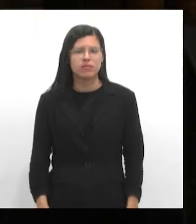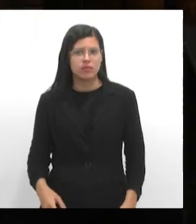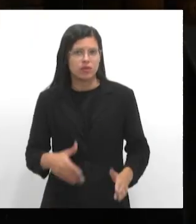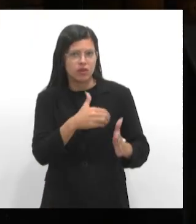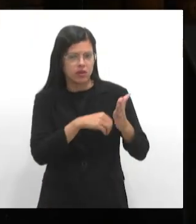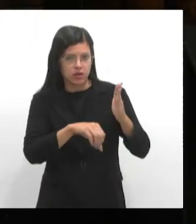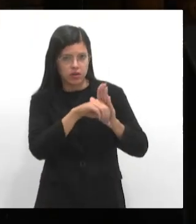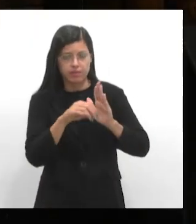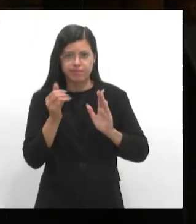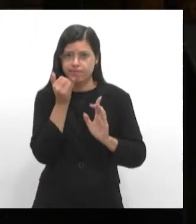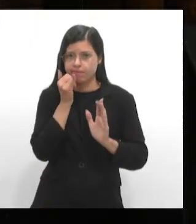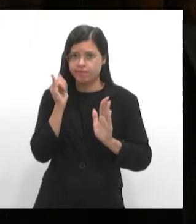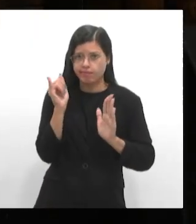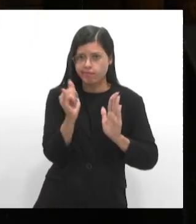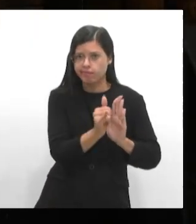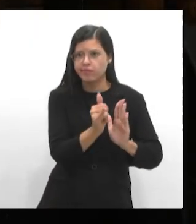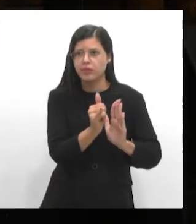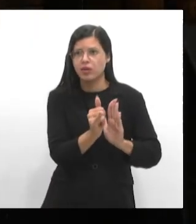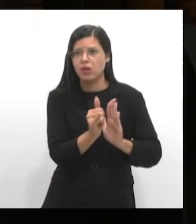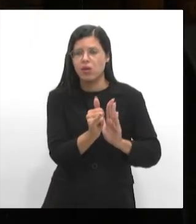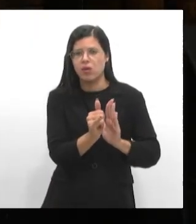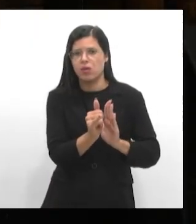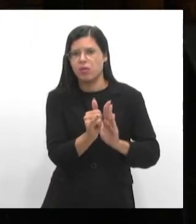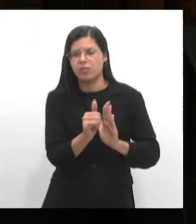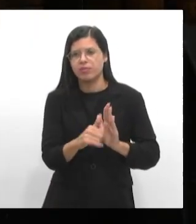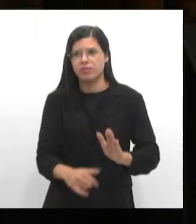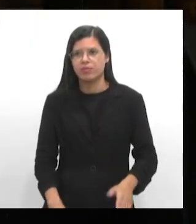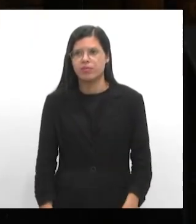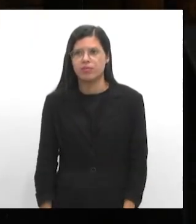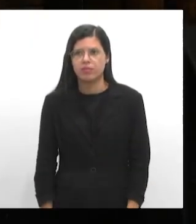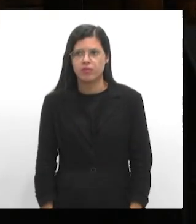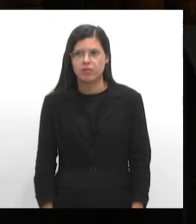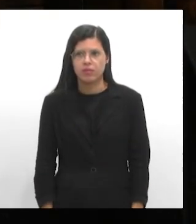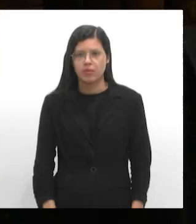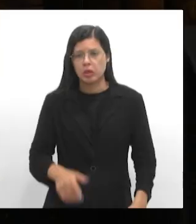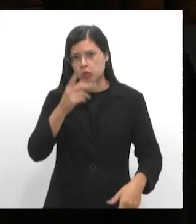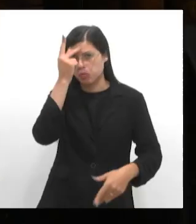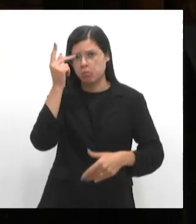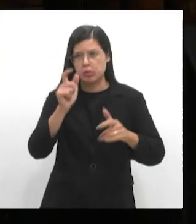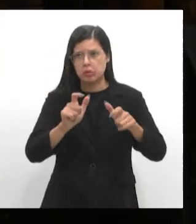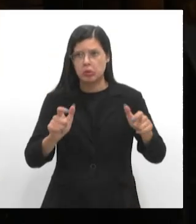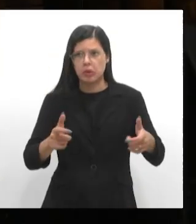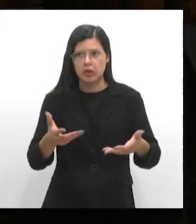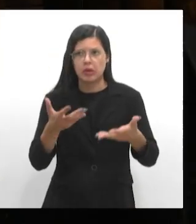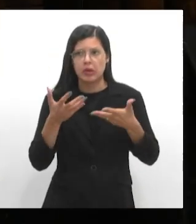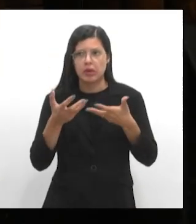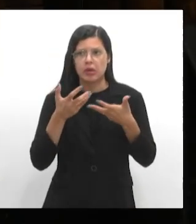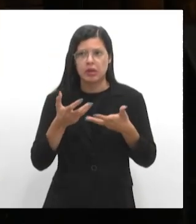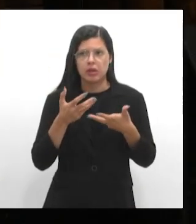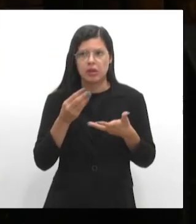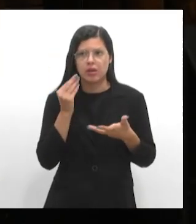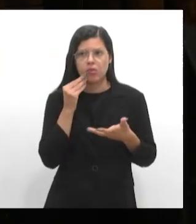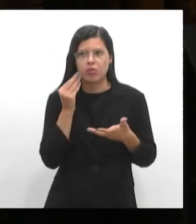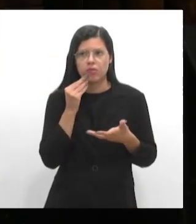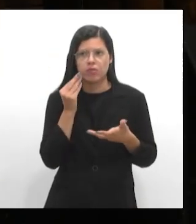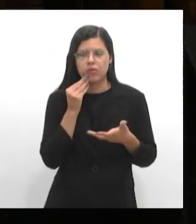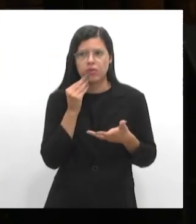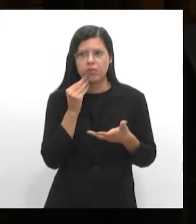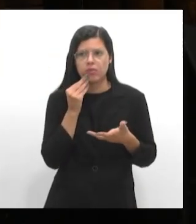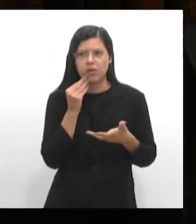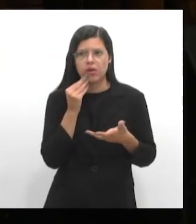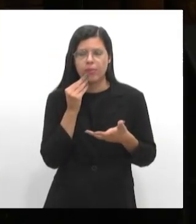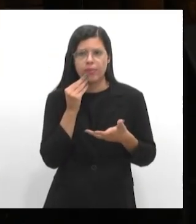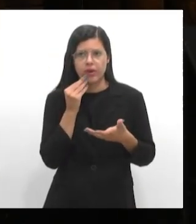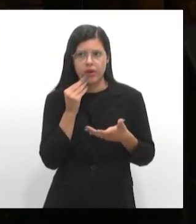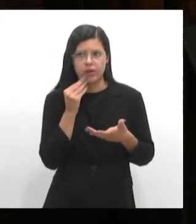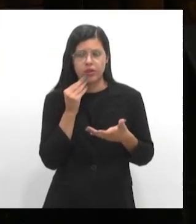Anistia para os insurreitos que queriam, evidentemente, abalar